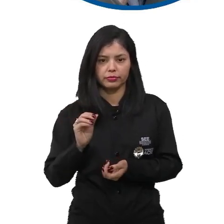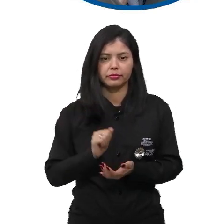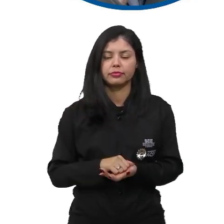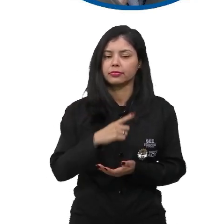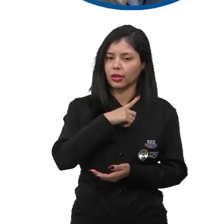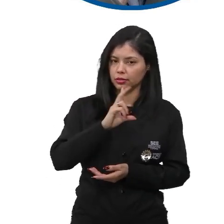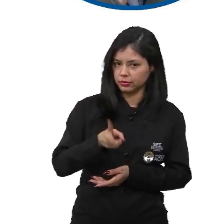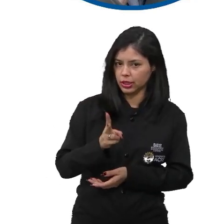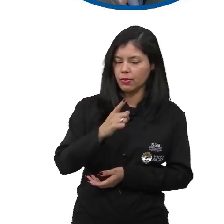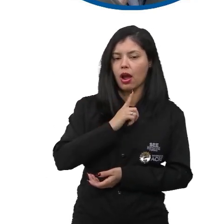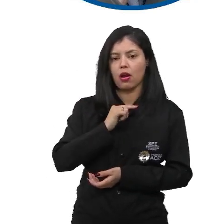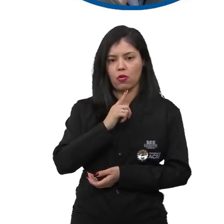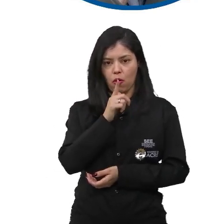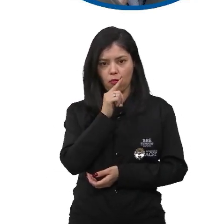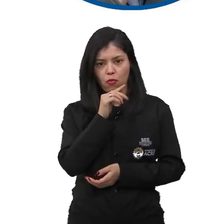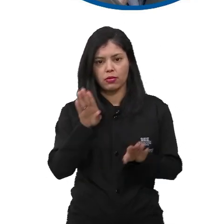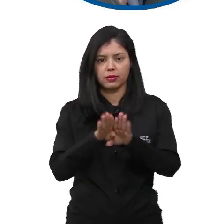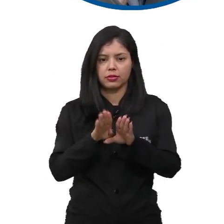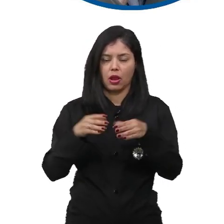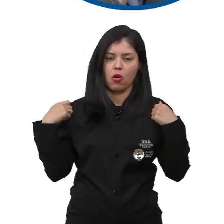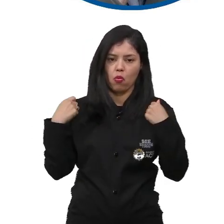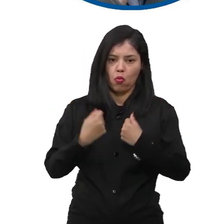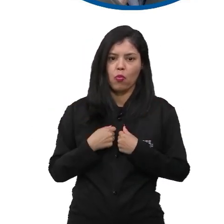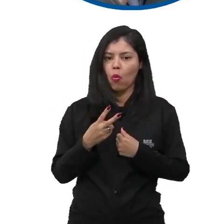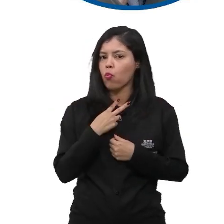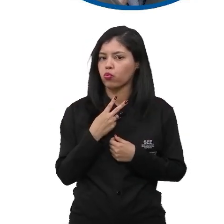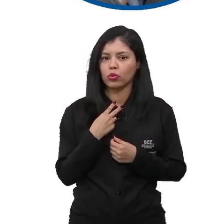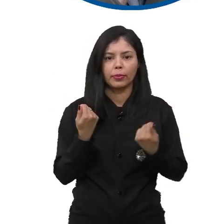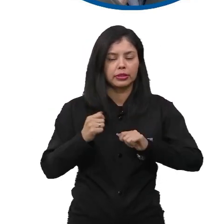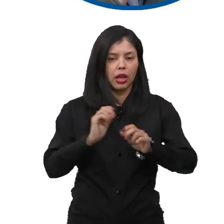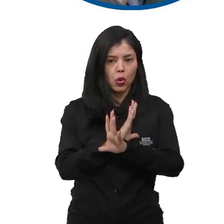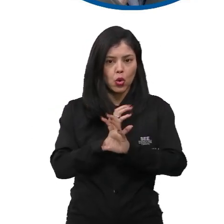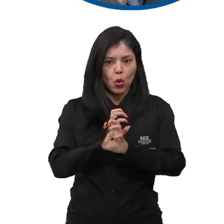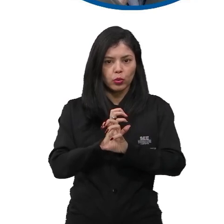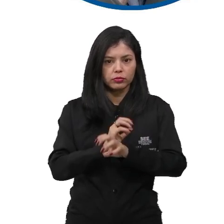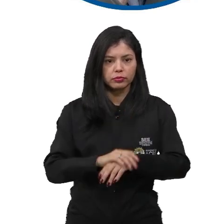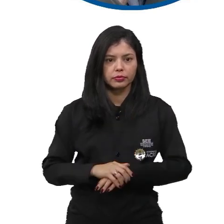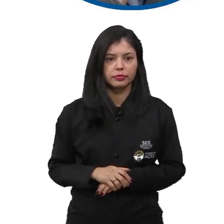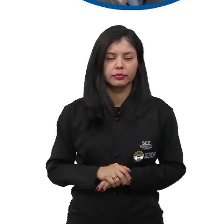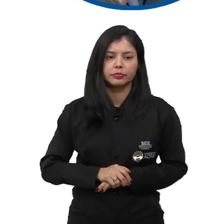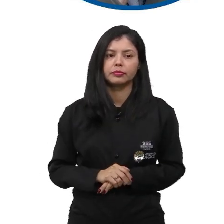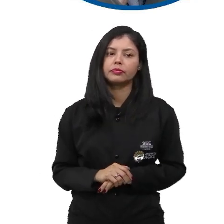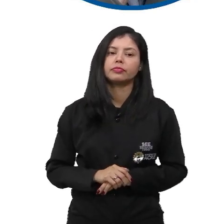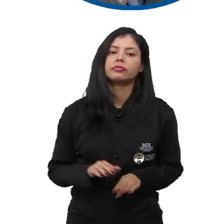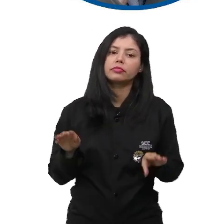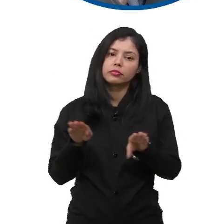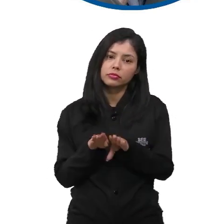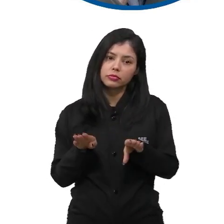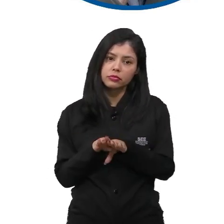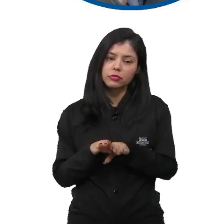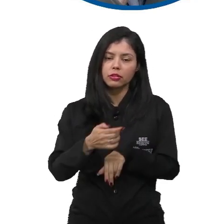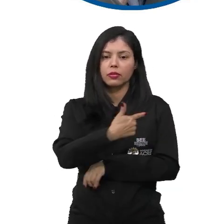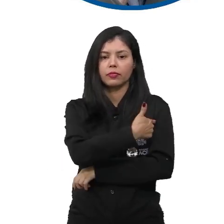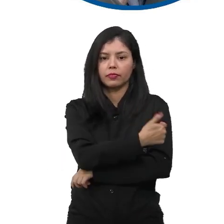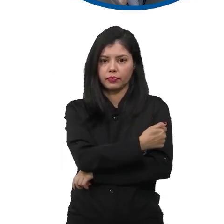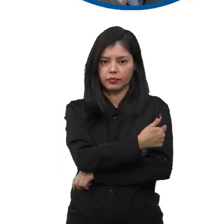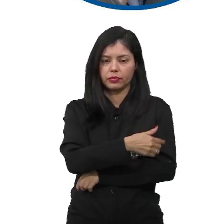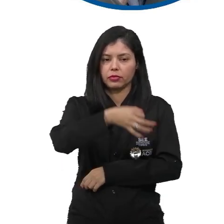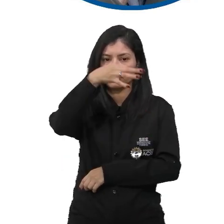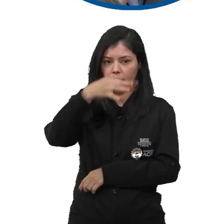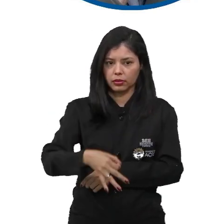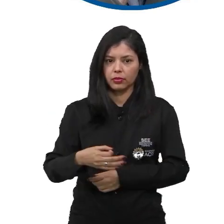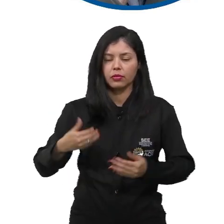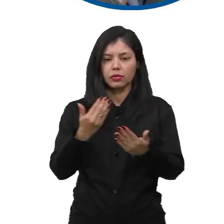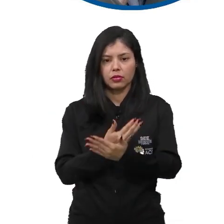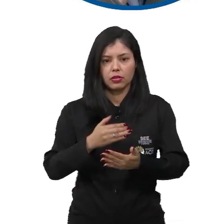sempre manter ali, né, os locais com essas características. E também ter ali uma vacinação adequada